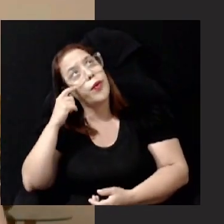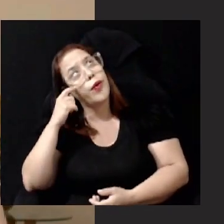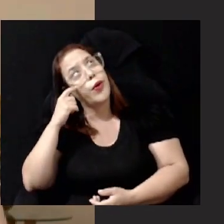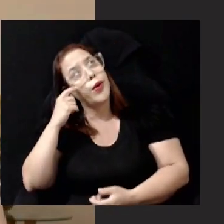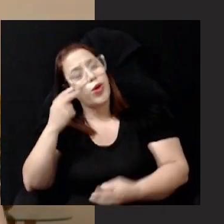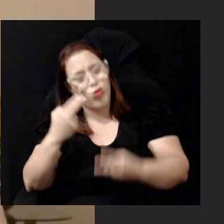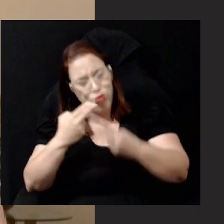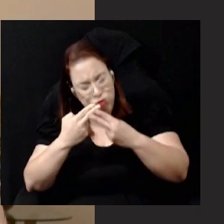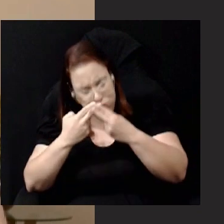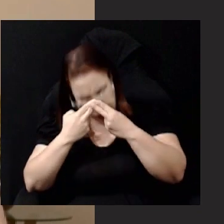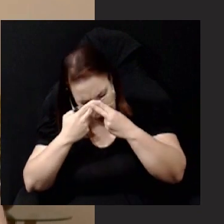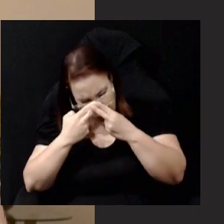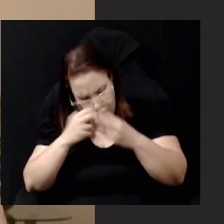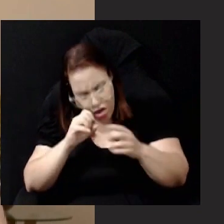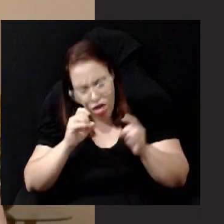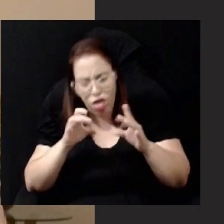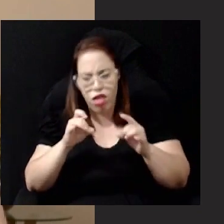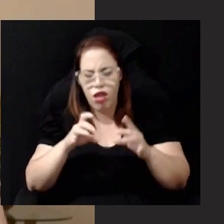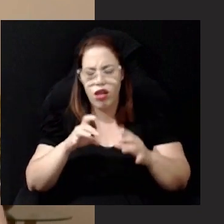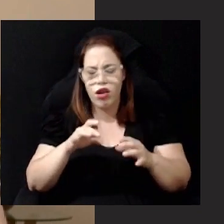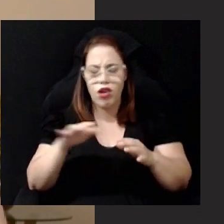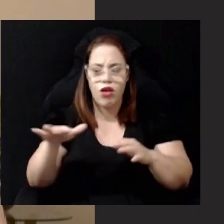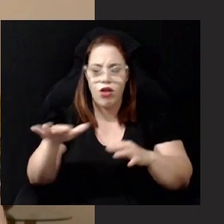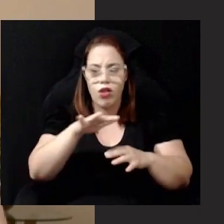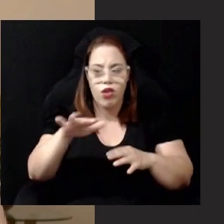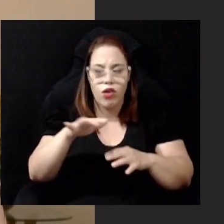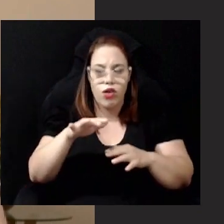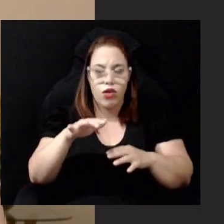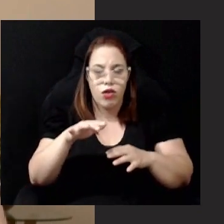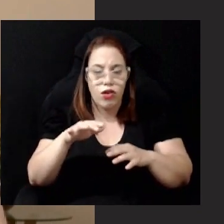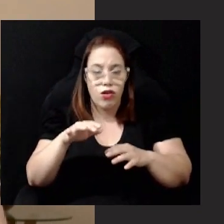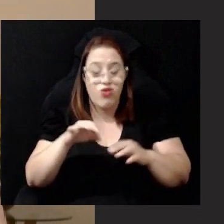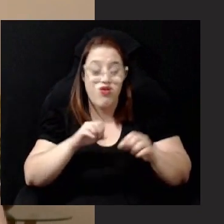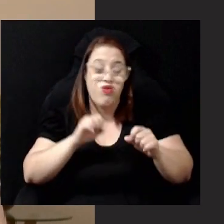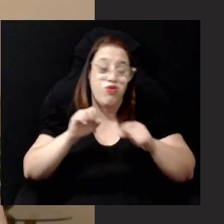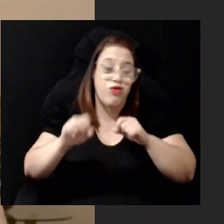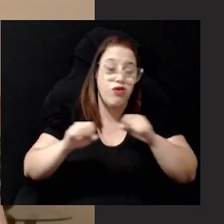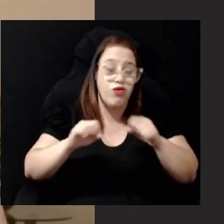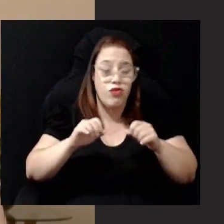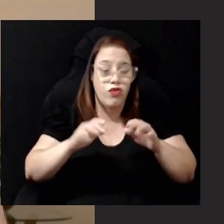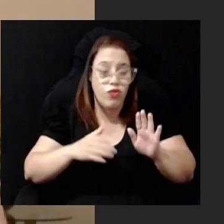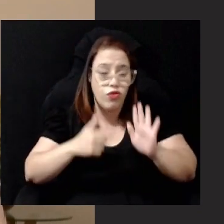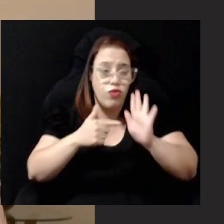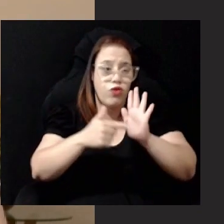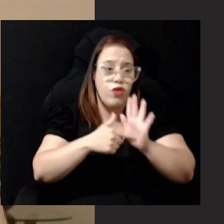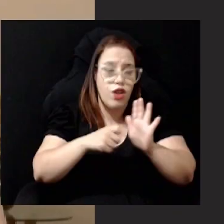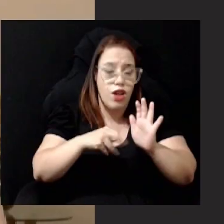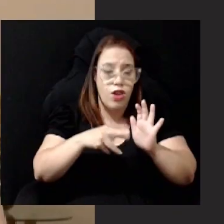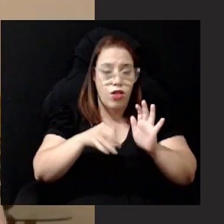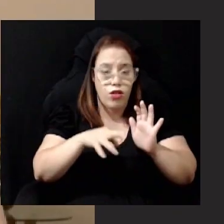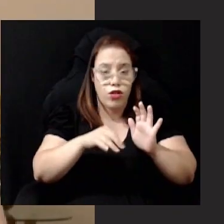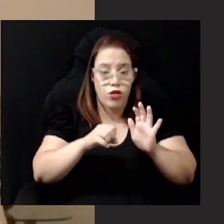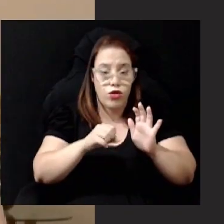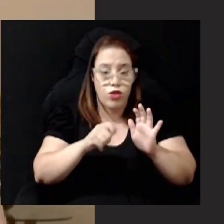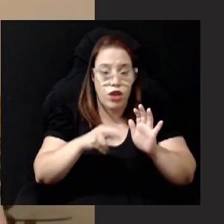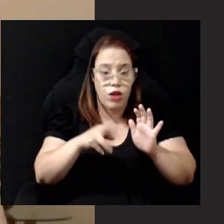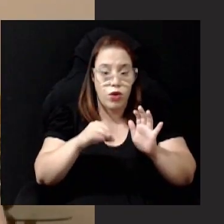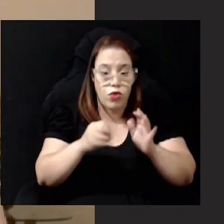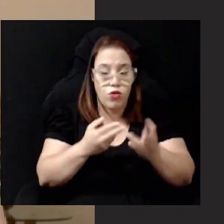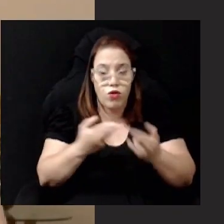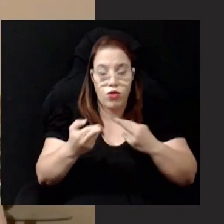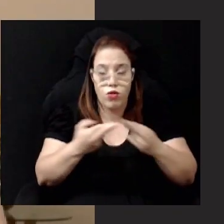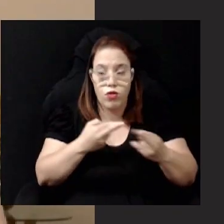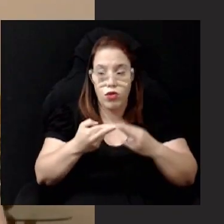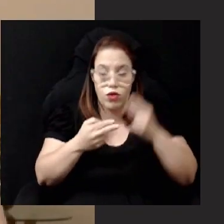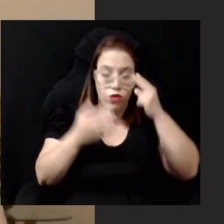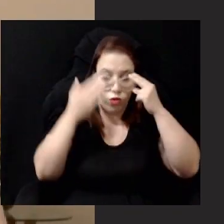trauma específico, algum trauma externo, você está sujeito a alguma exposição a algum agente químico, poderia estar